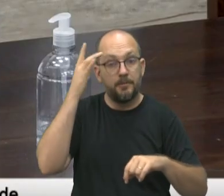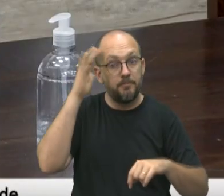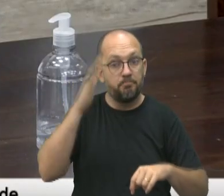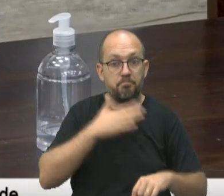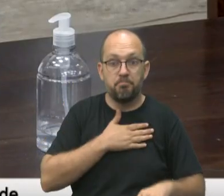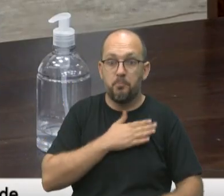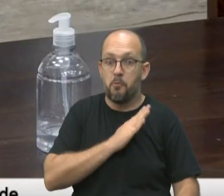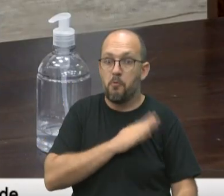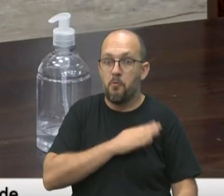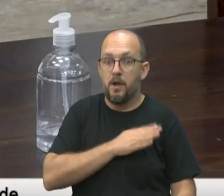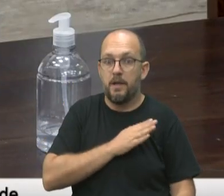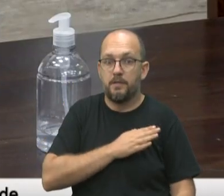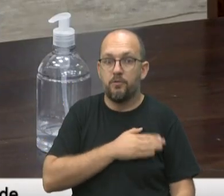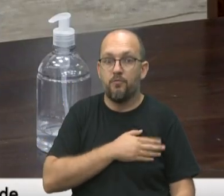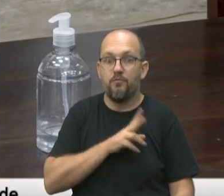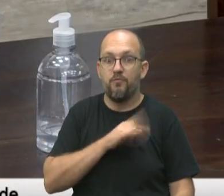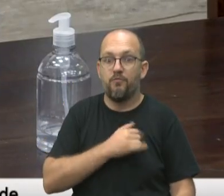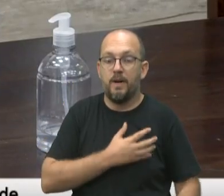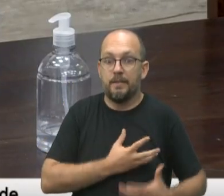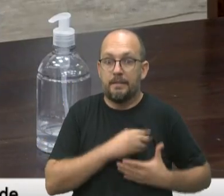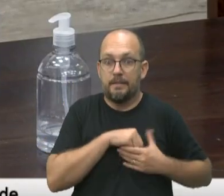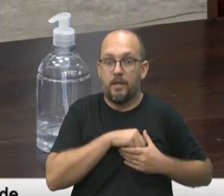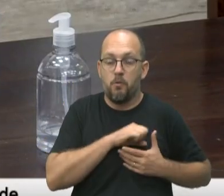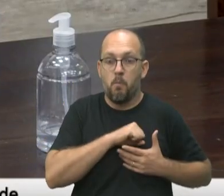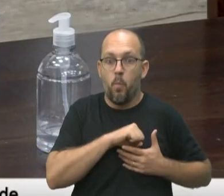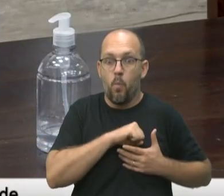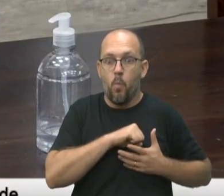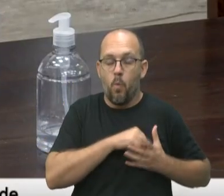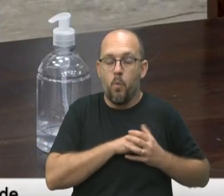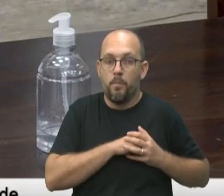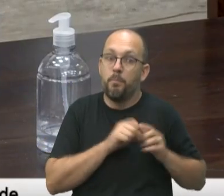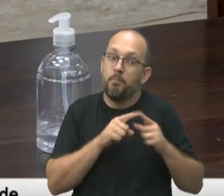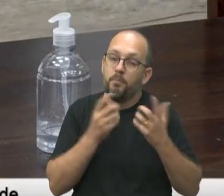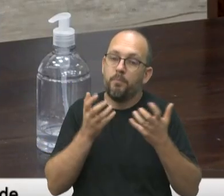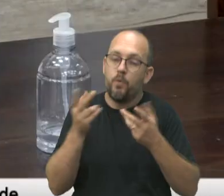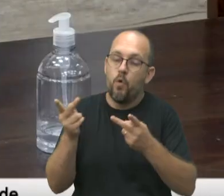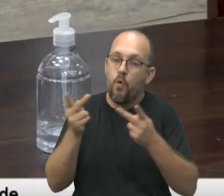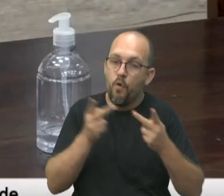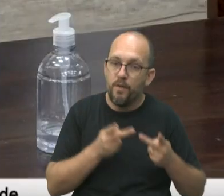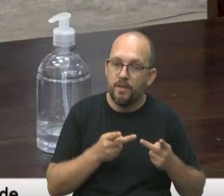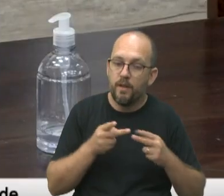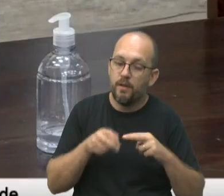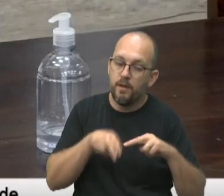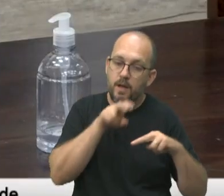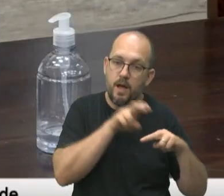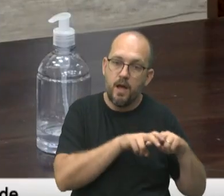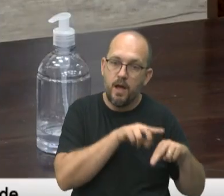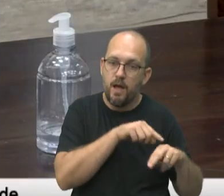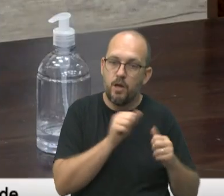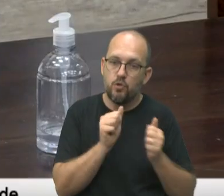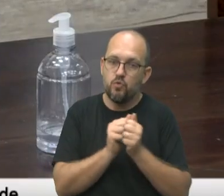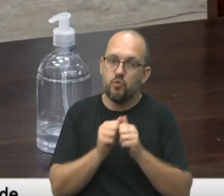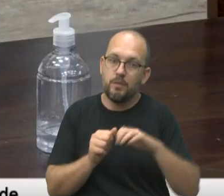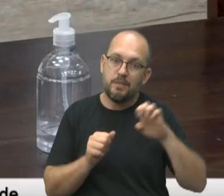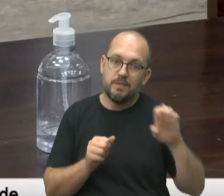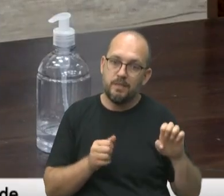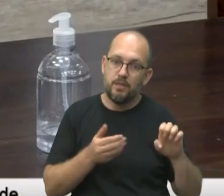coração vai parar aqui no peito, mas eu queria convidar para tomar assento aqui ao meu lado esquerdo.